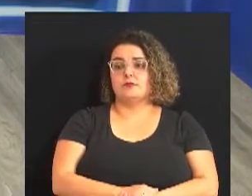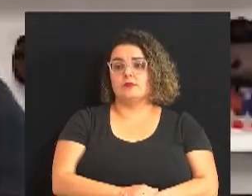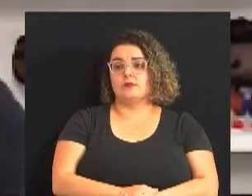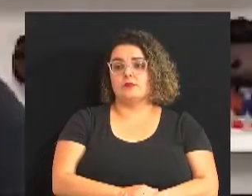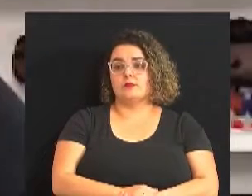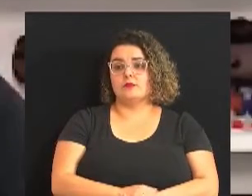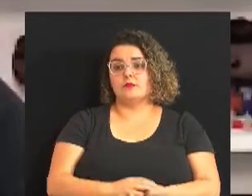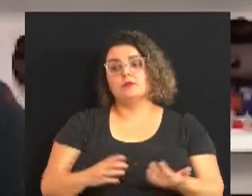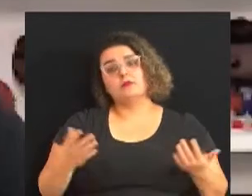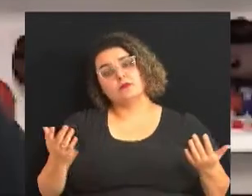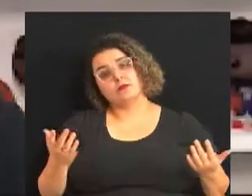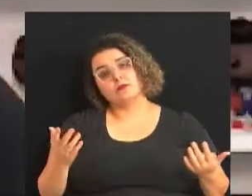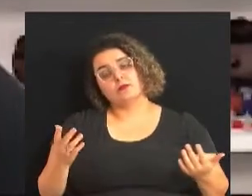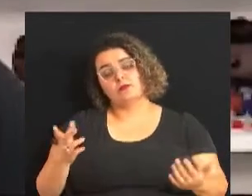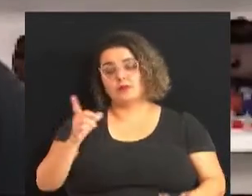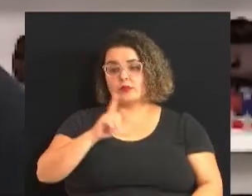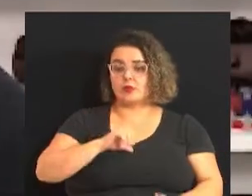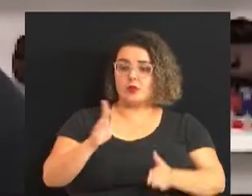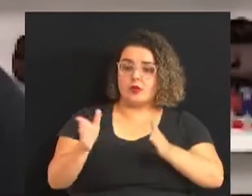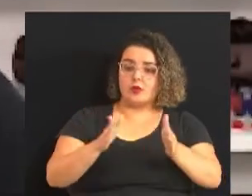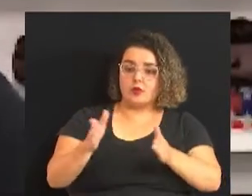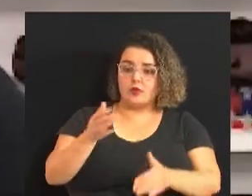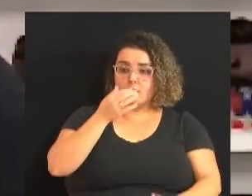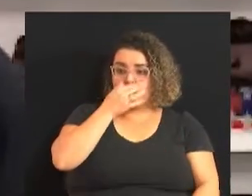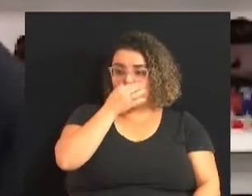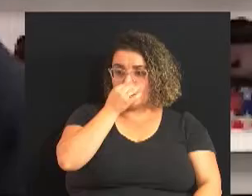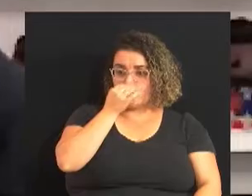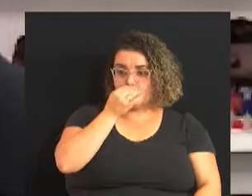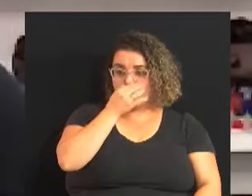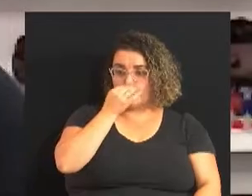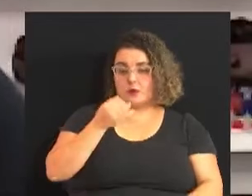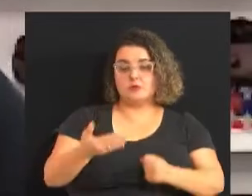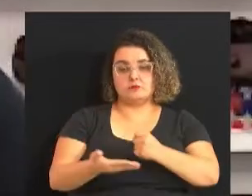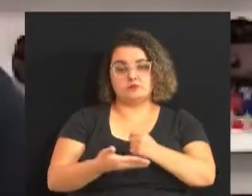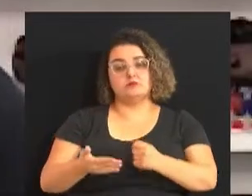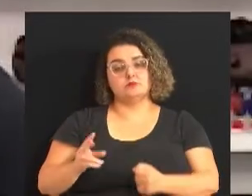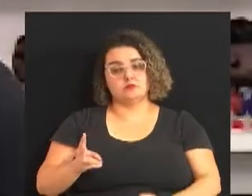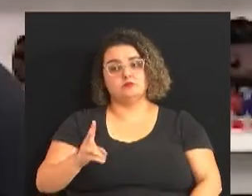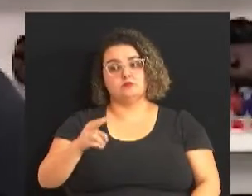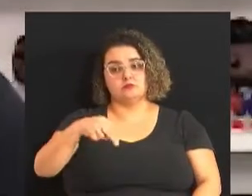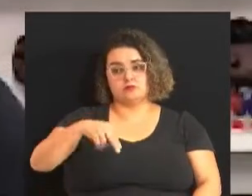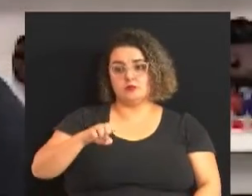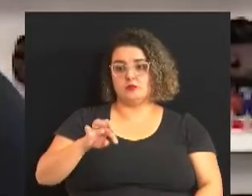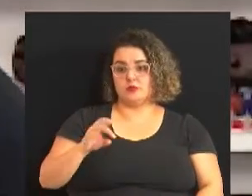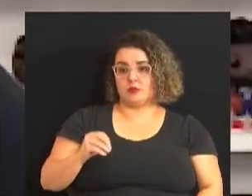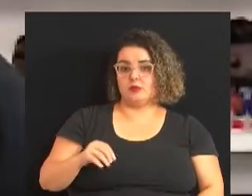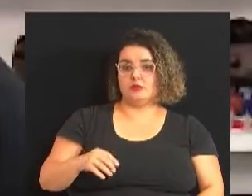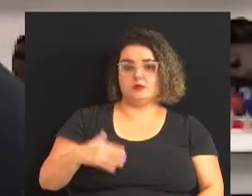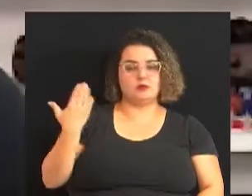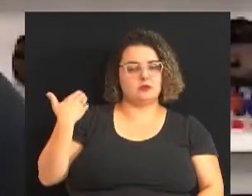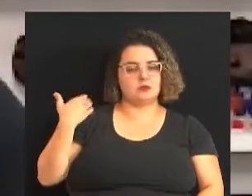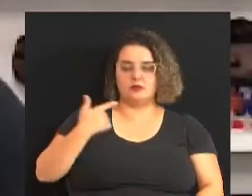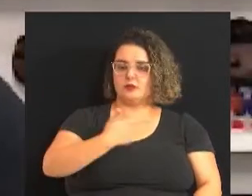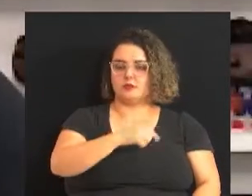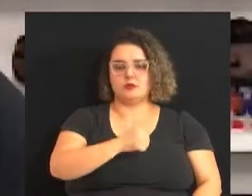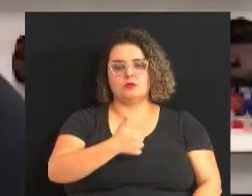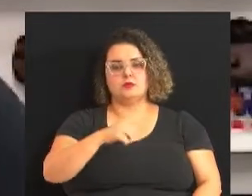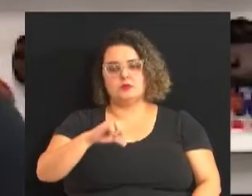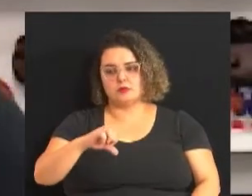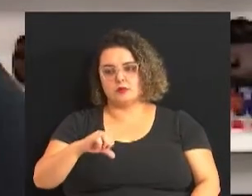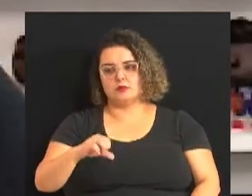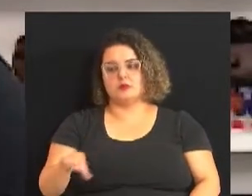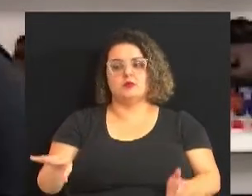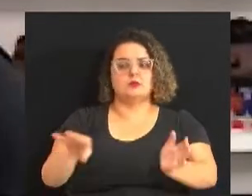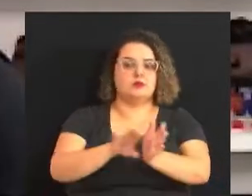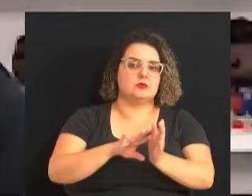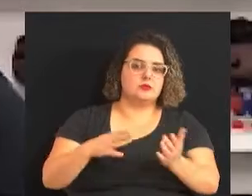Olha, assim, a gente tem um momento, a base está sendo mantida pelo Neto desde 2019, ele chegou assim,